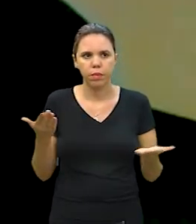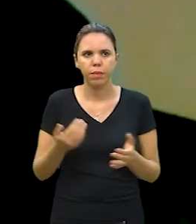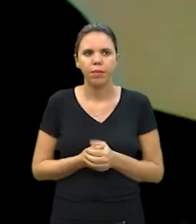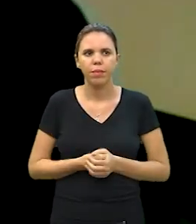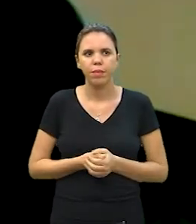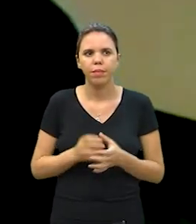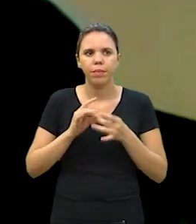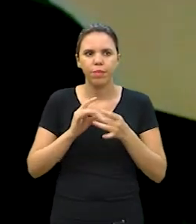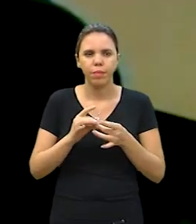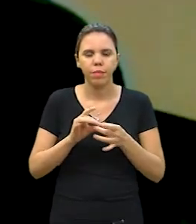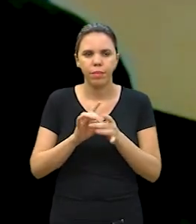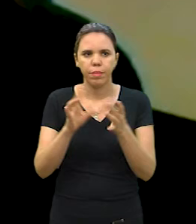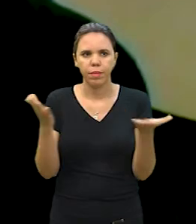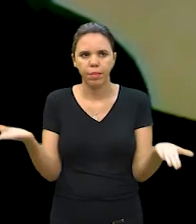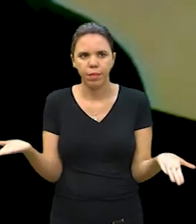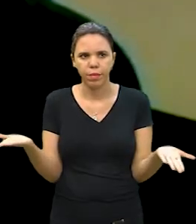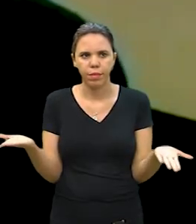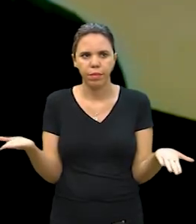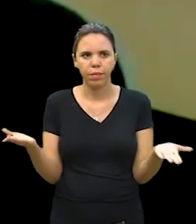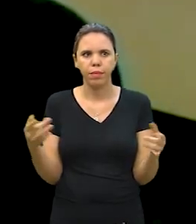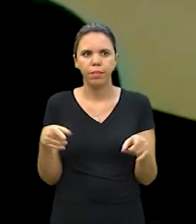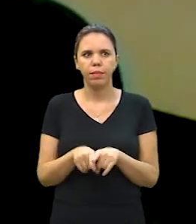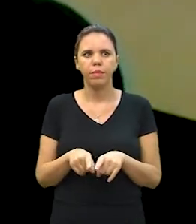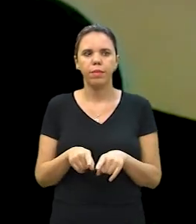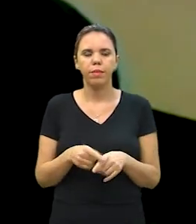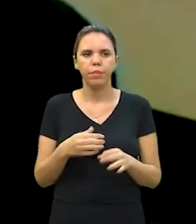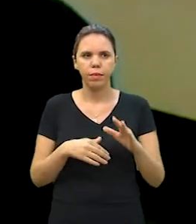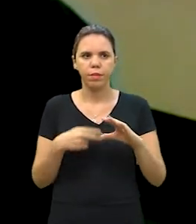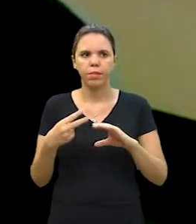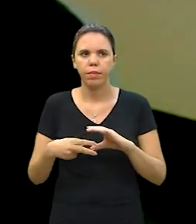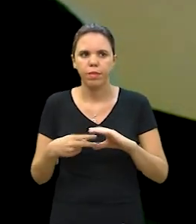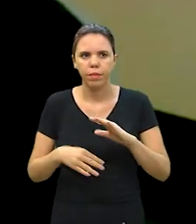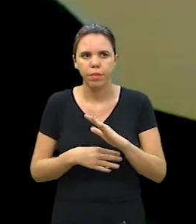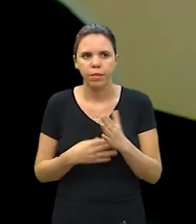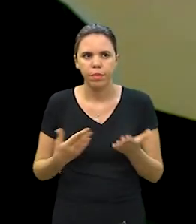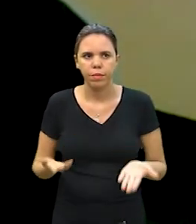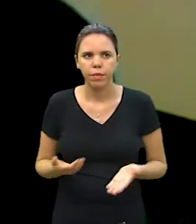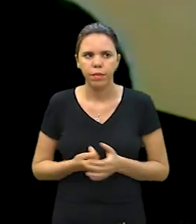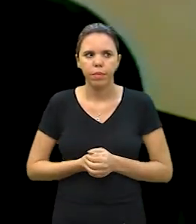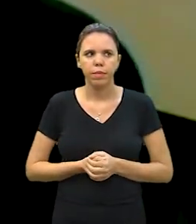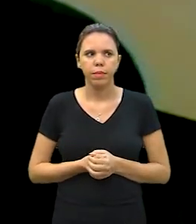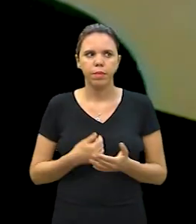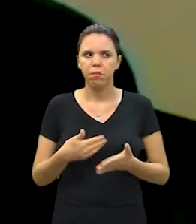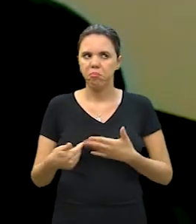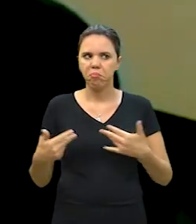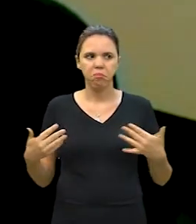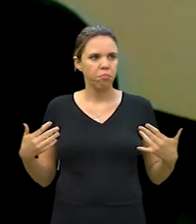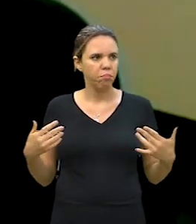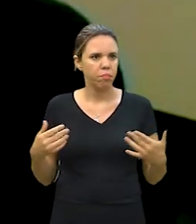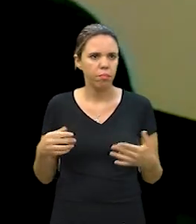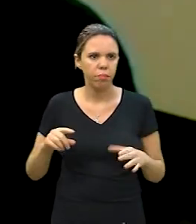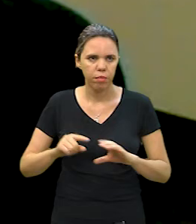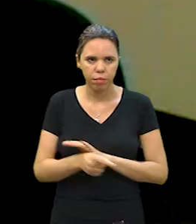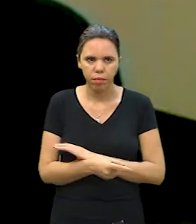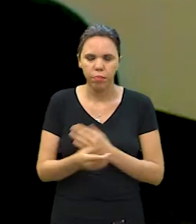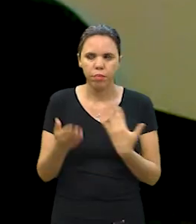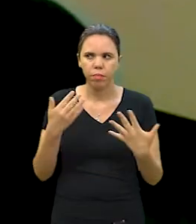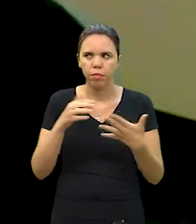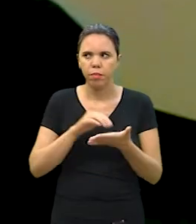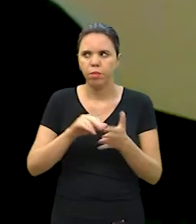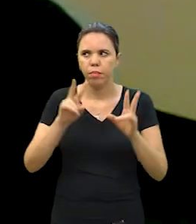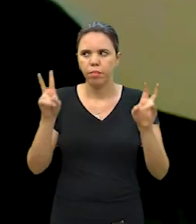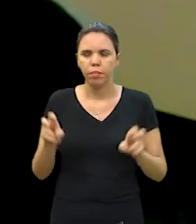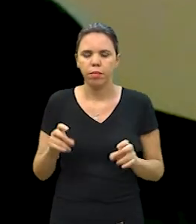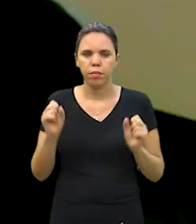Viu, Mariana? Nos colocamos à disposição aqui também da Câmara Municipal, tá? Para qualquer aprofundamento